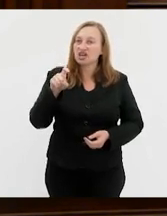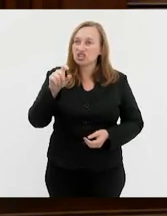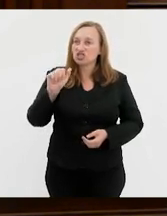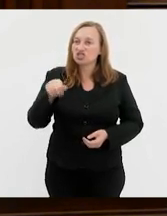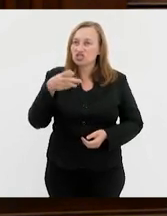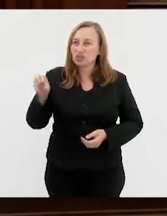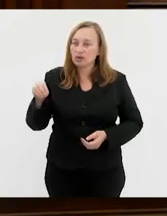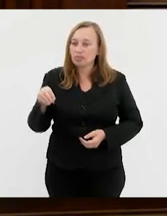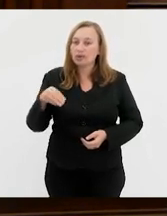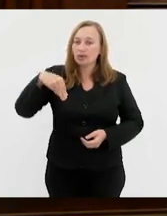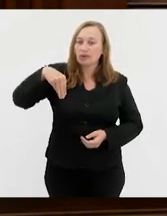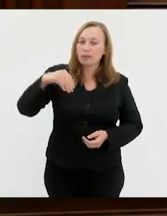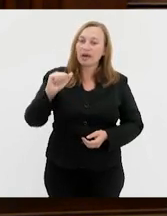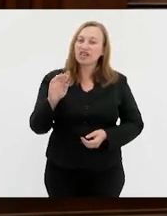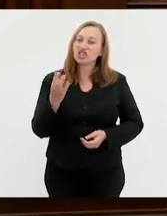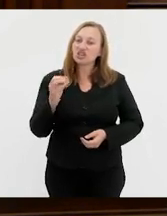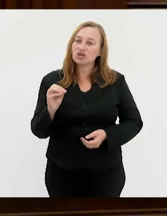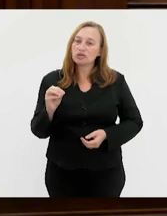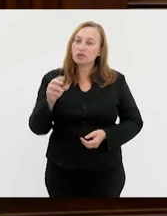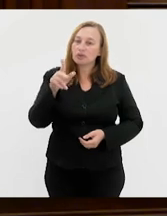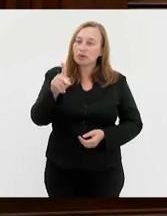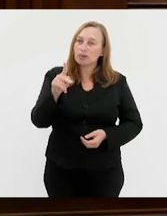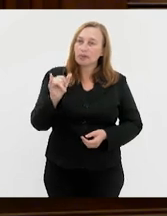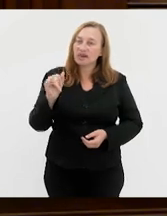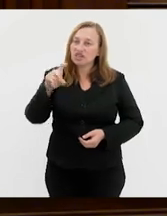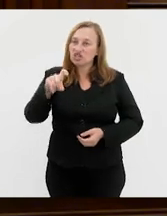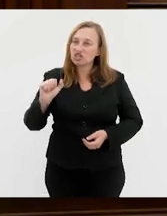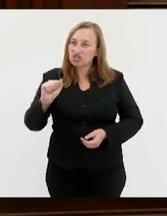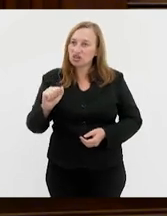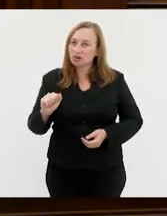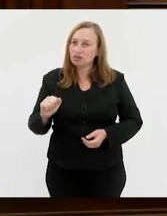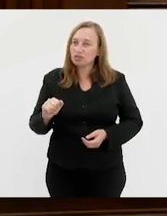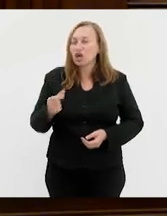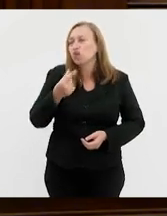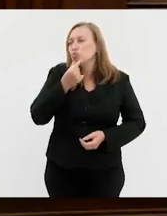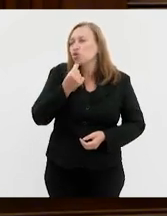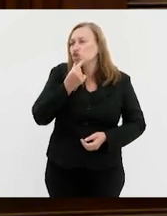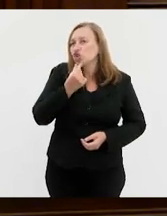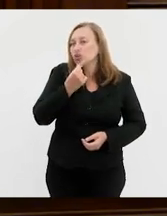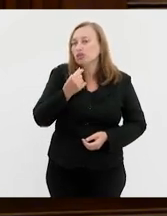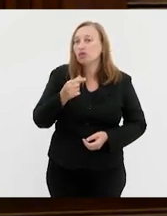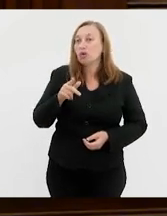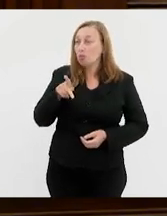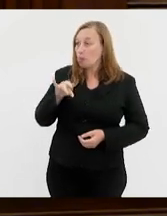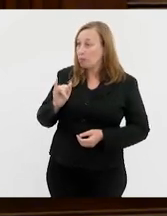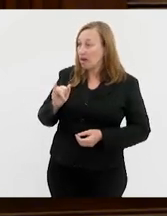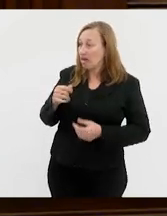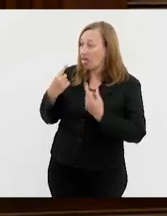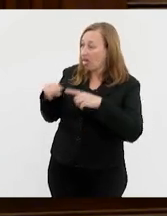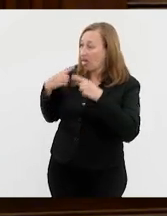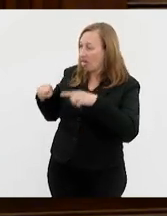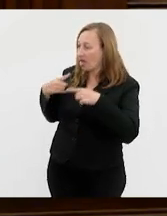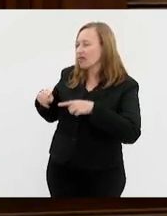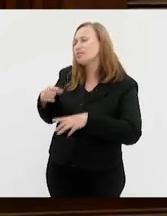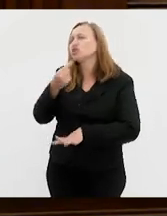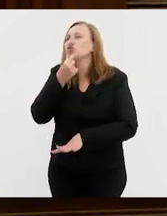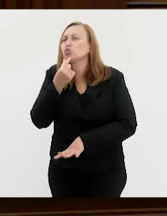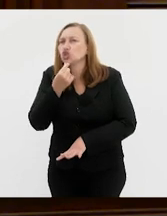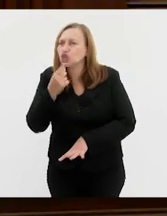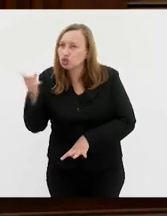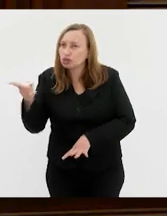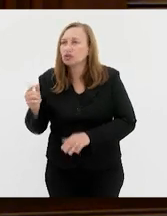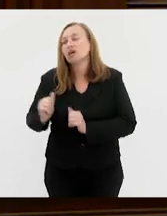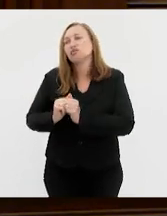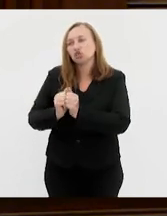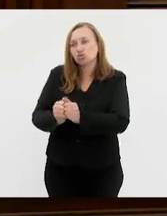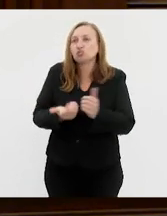Marquinho Paixão, era o garoto, às vezes o pai dava bronca neles pra caramba, lá contando e pá, mas teve ali com a gente jovens